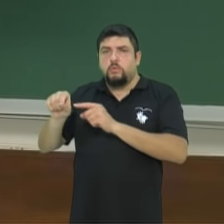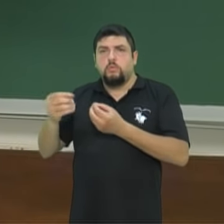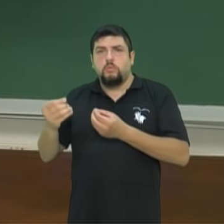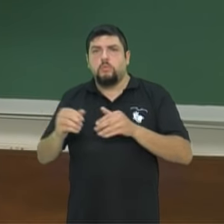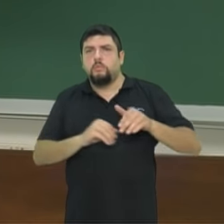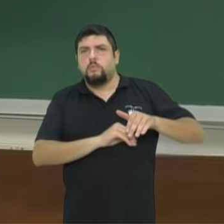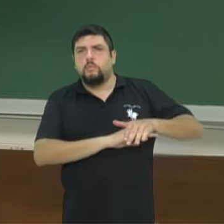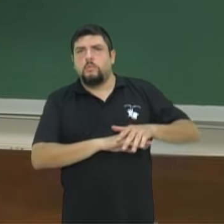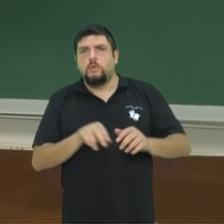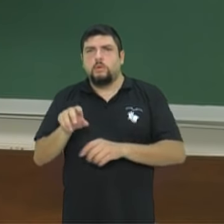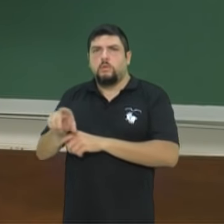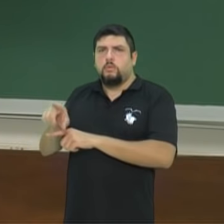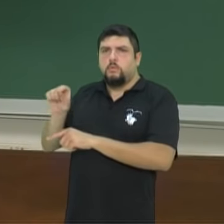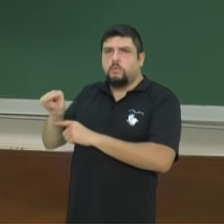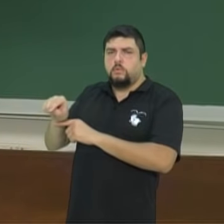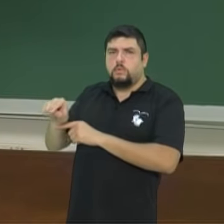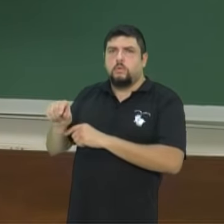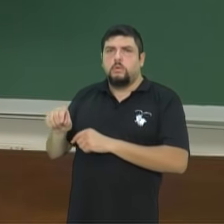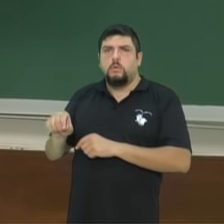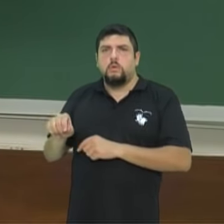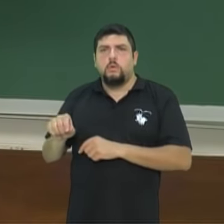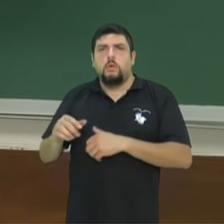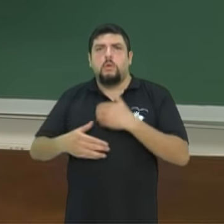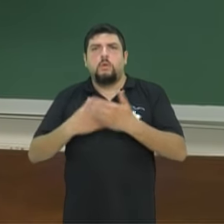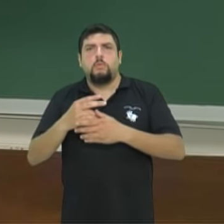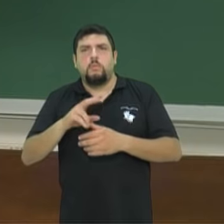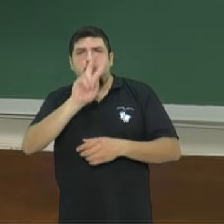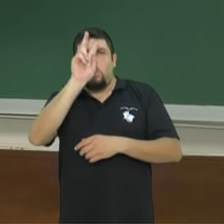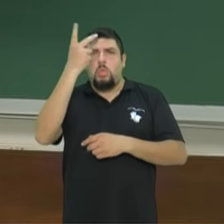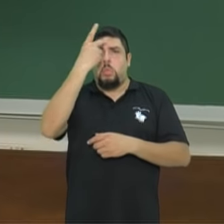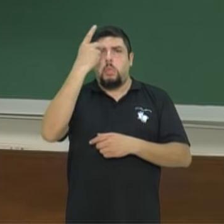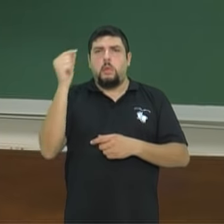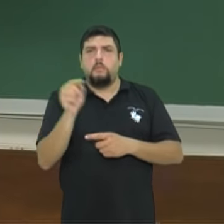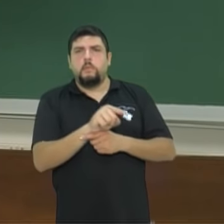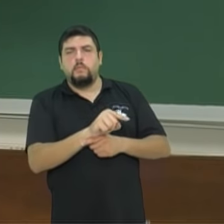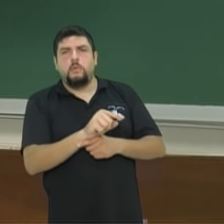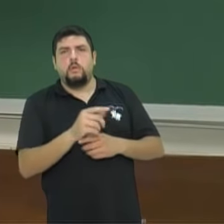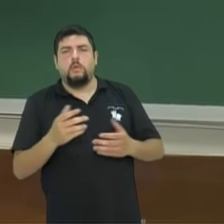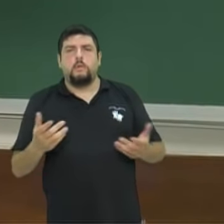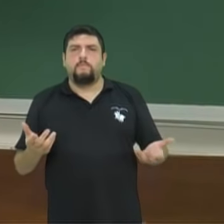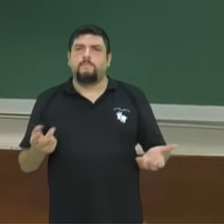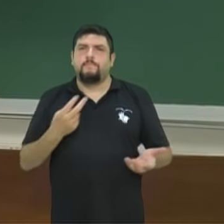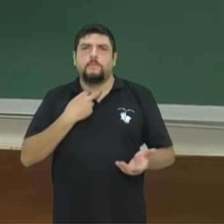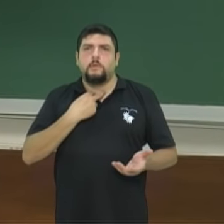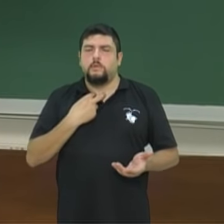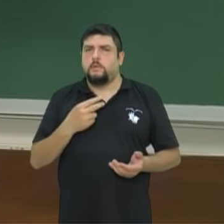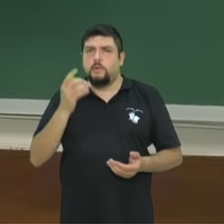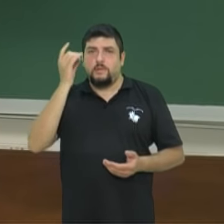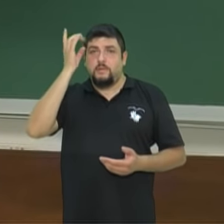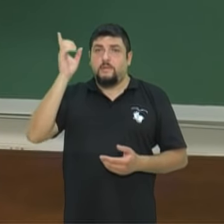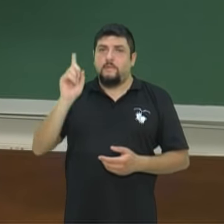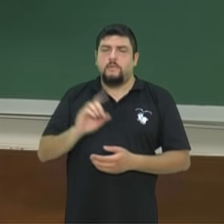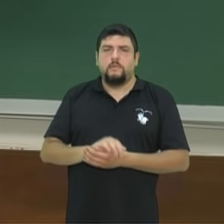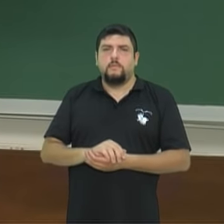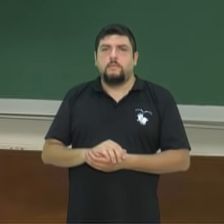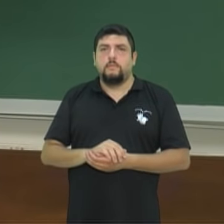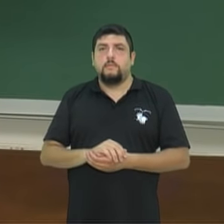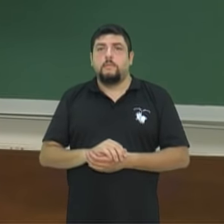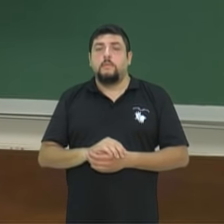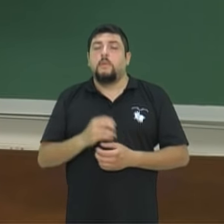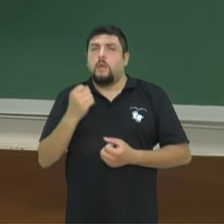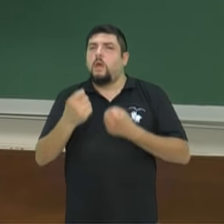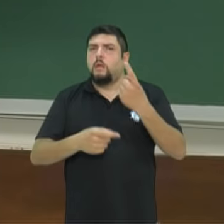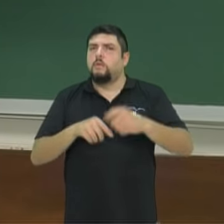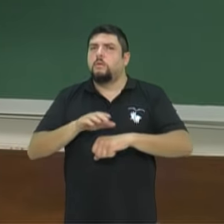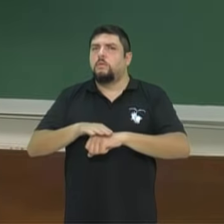mão do B. Isso faz parte da nossa existência, né? Tomar as decisões às vezes não é fácil, né? E faz parte muitas vezes do nosso livre-arbítrio. A gente tem a